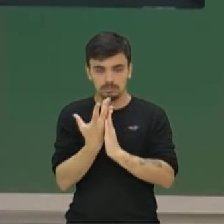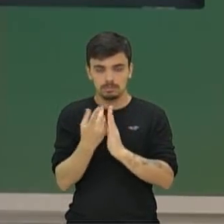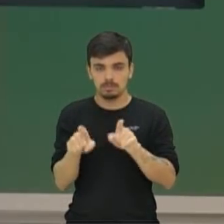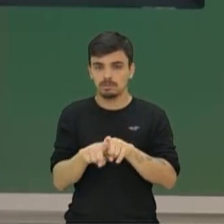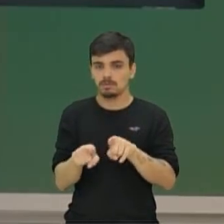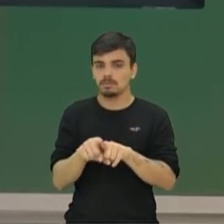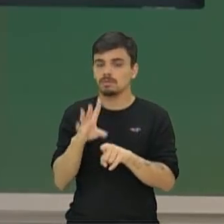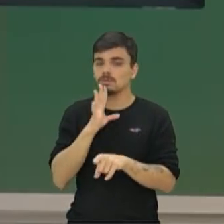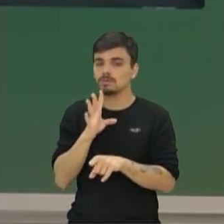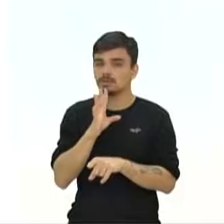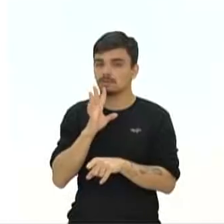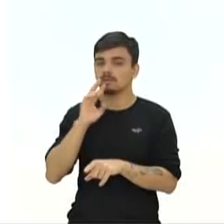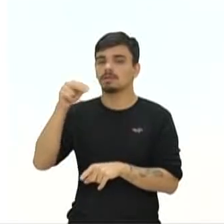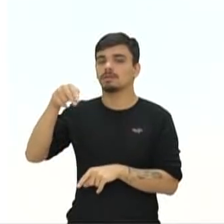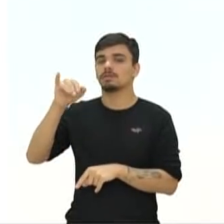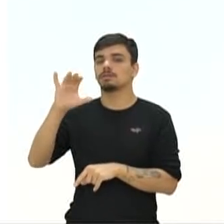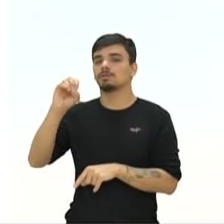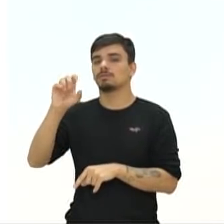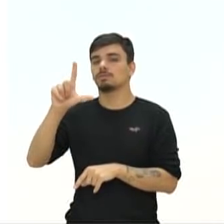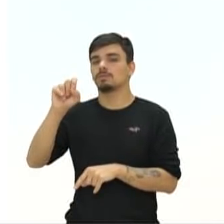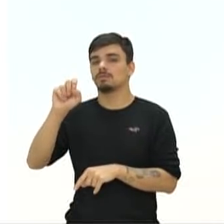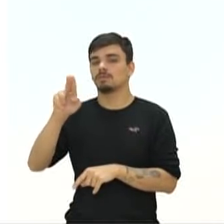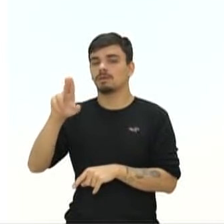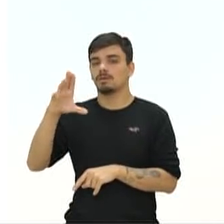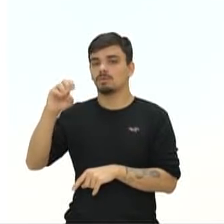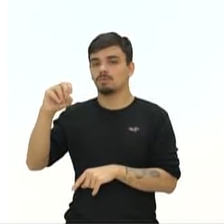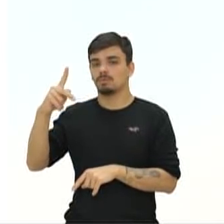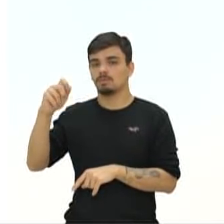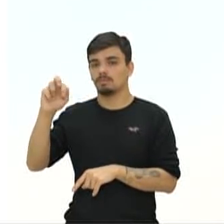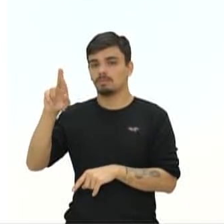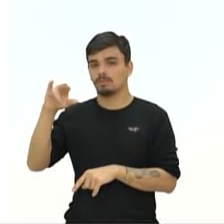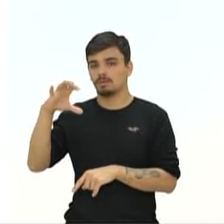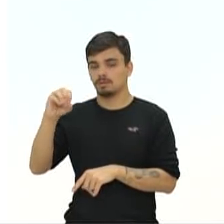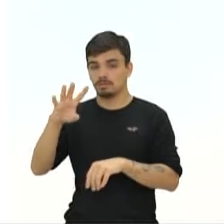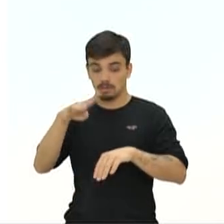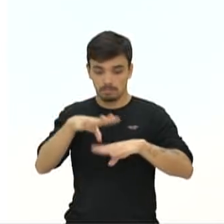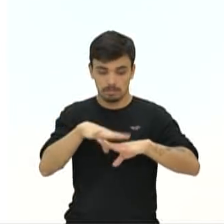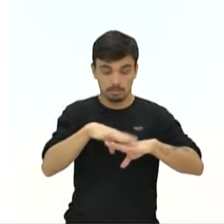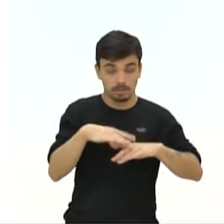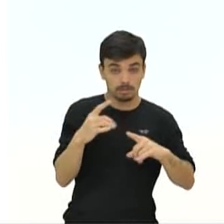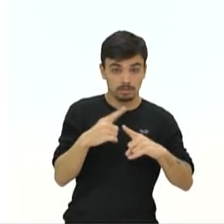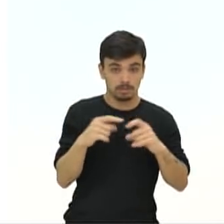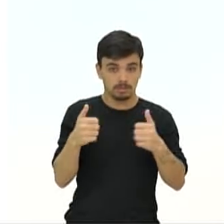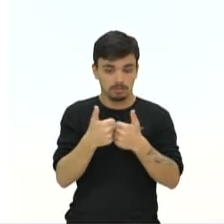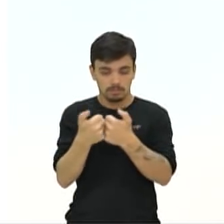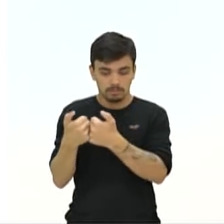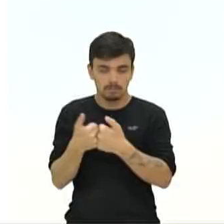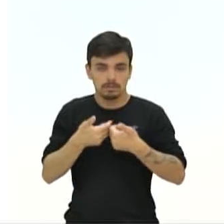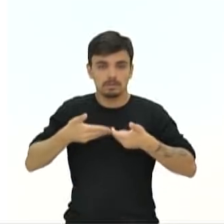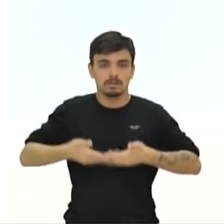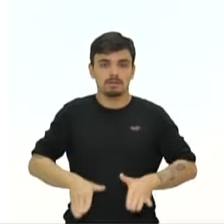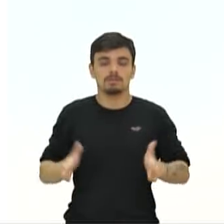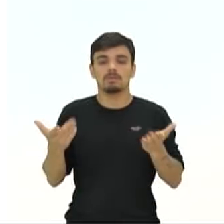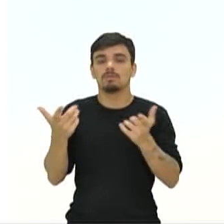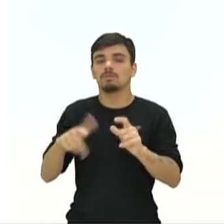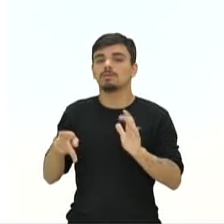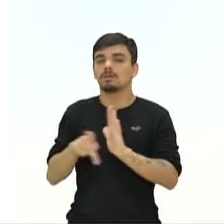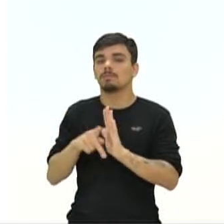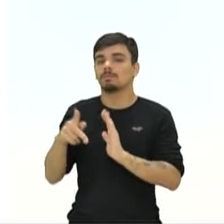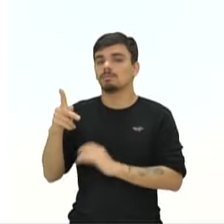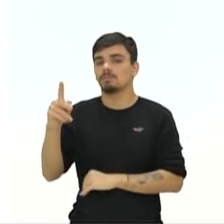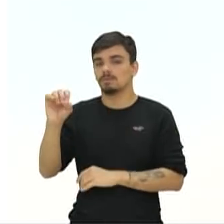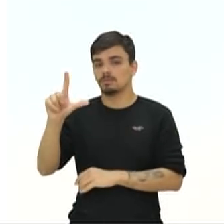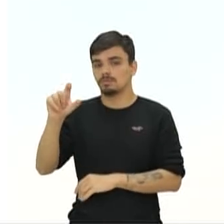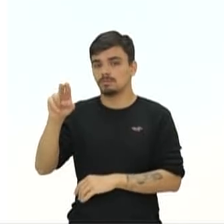Nicolau Copérnico, matemático e físico, nascido onde hoje é a Polônia. Ele descreveu os movimentos